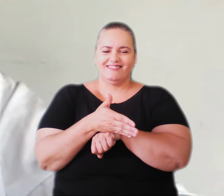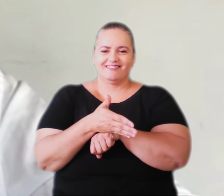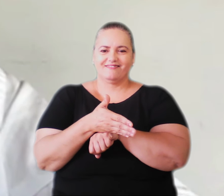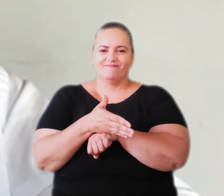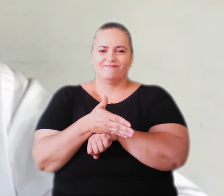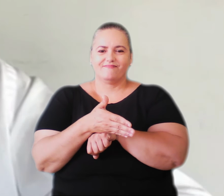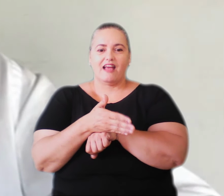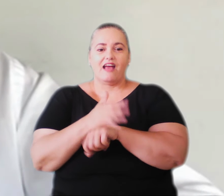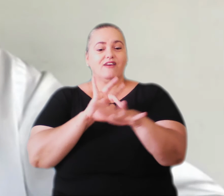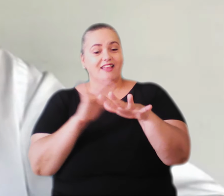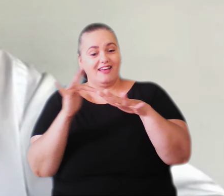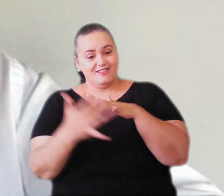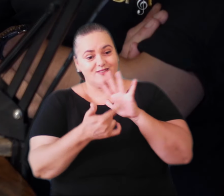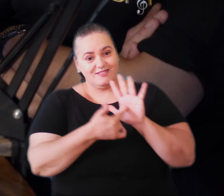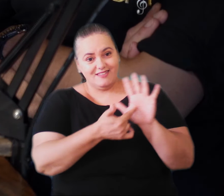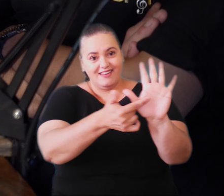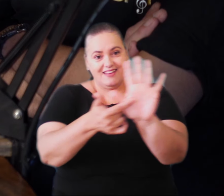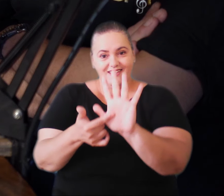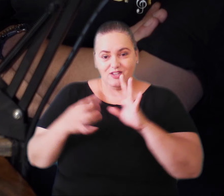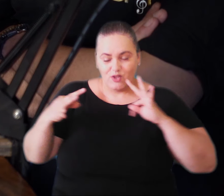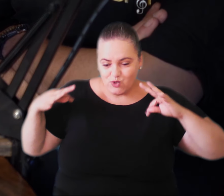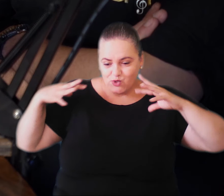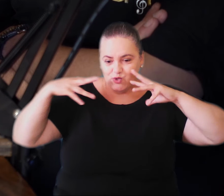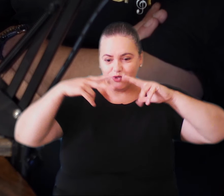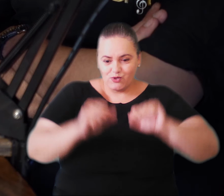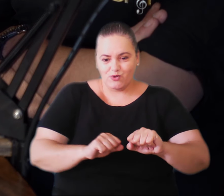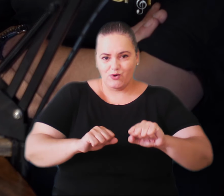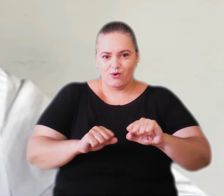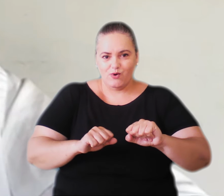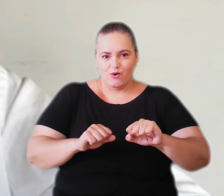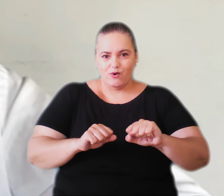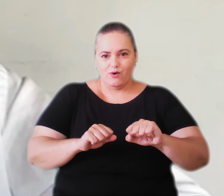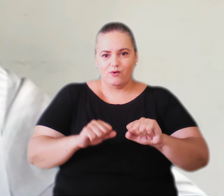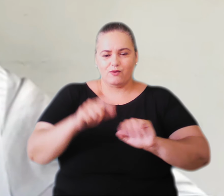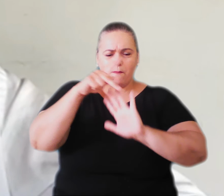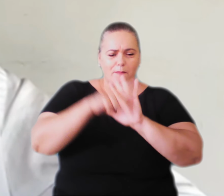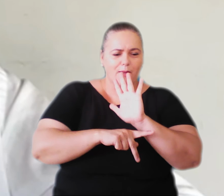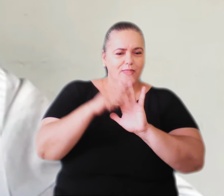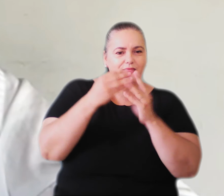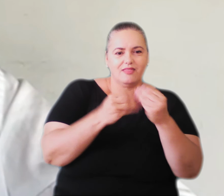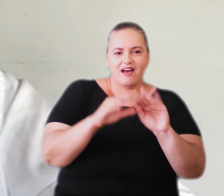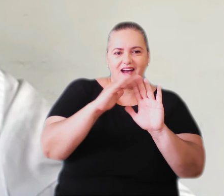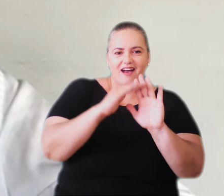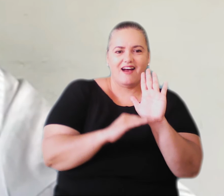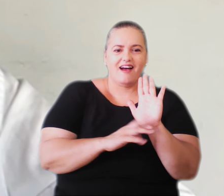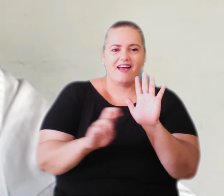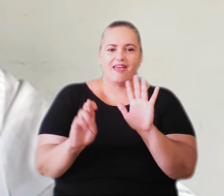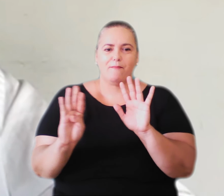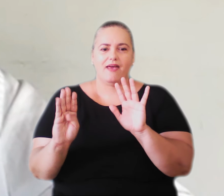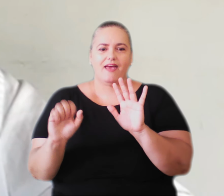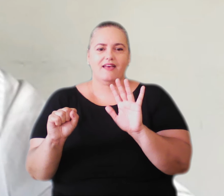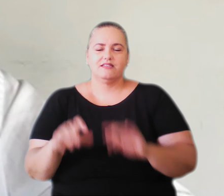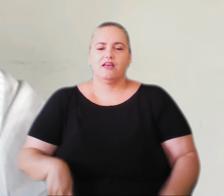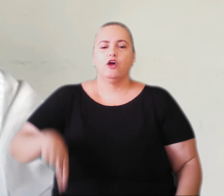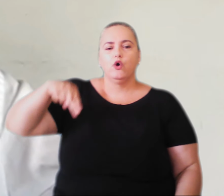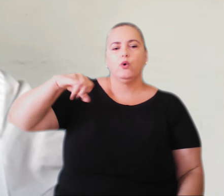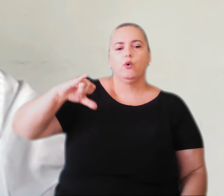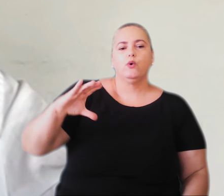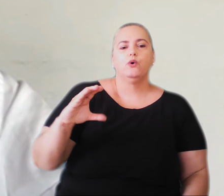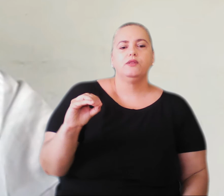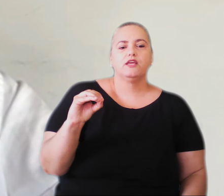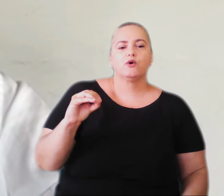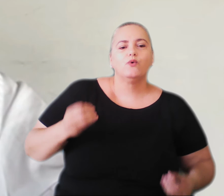aí nas redes sociais e reprisam todo aniversário desse grande programa. E então, o Nico deu uma contribuição